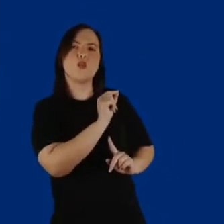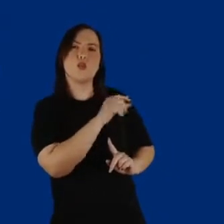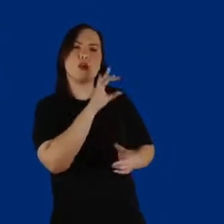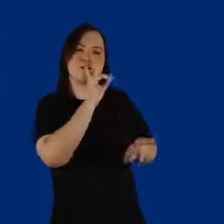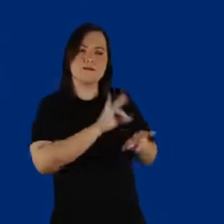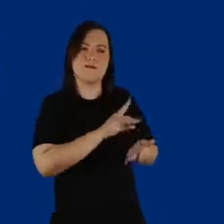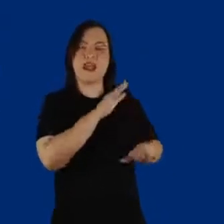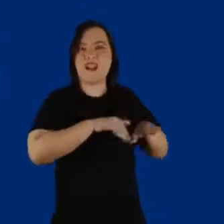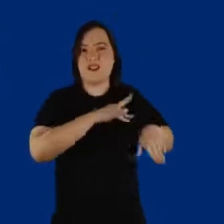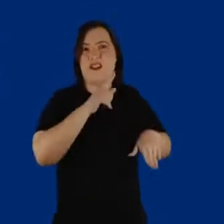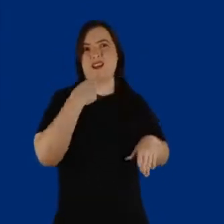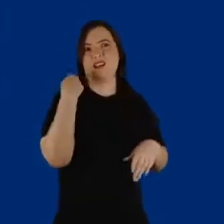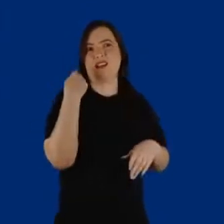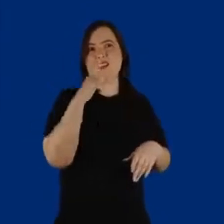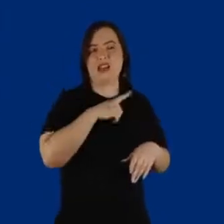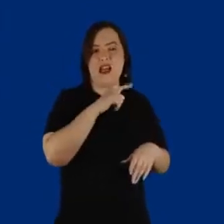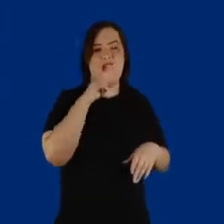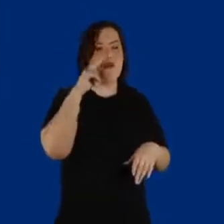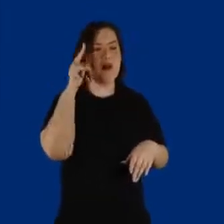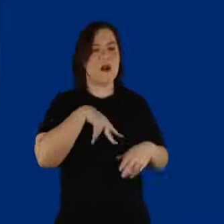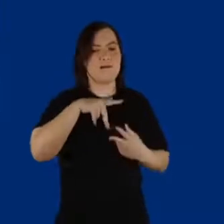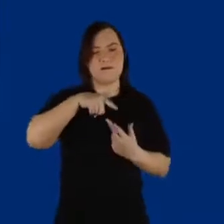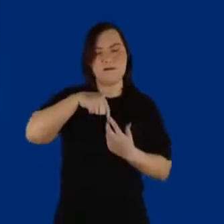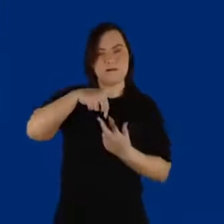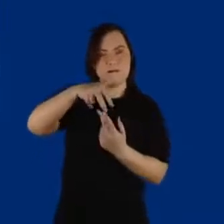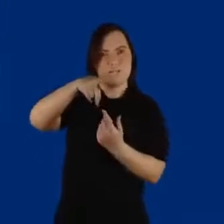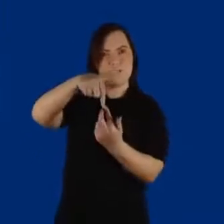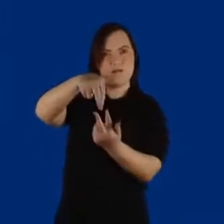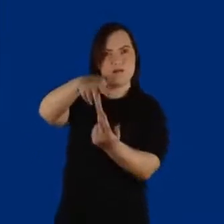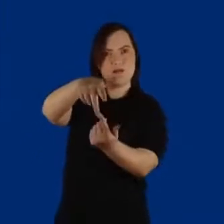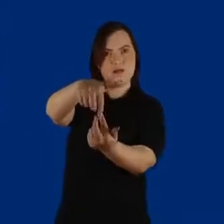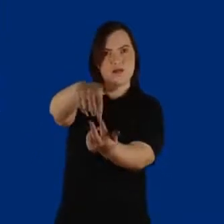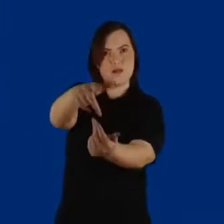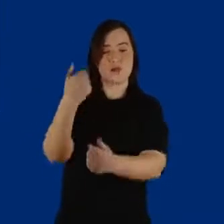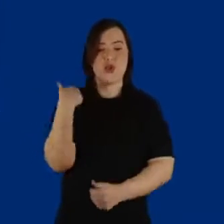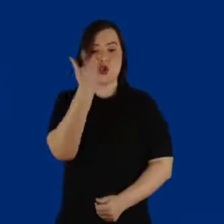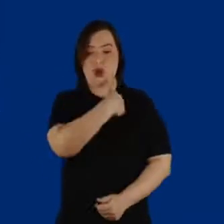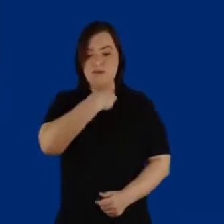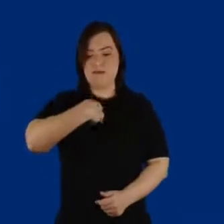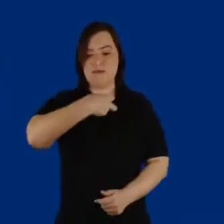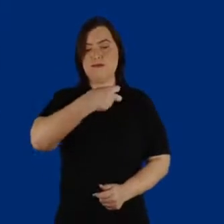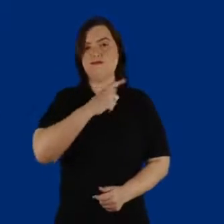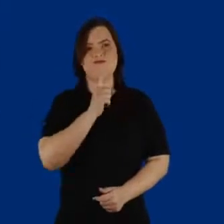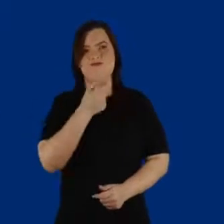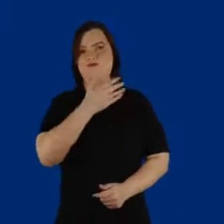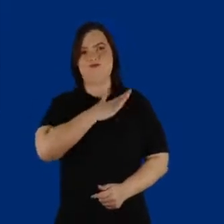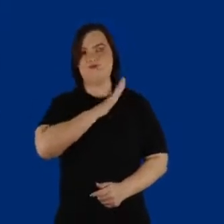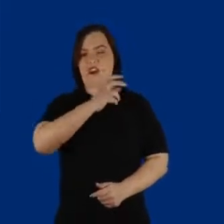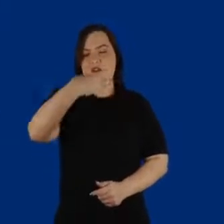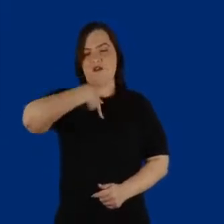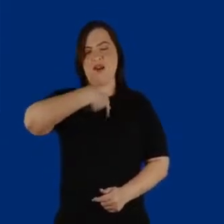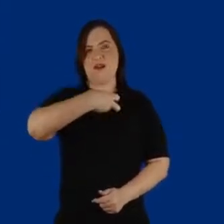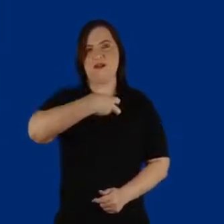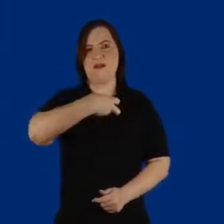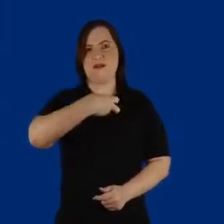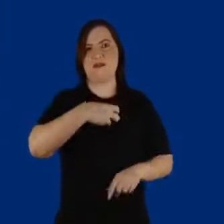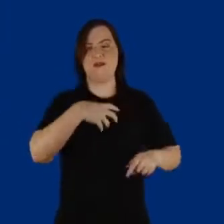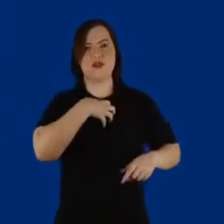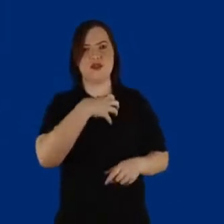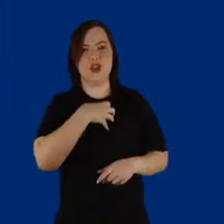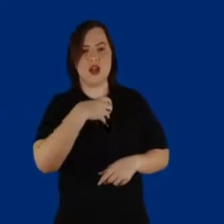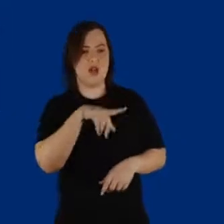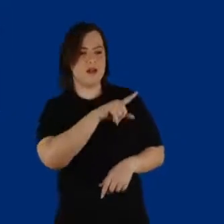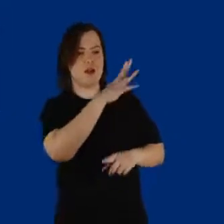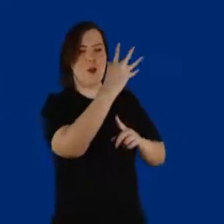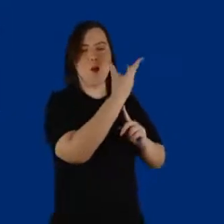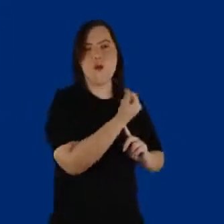Às vezes nós temos que ver a nossa sombra, temos que ver coisas em nós mesmos que nós não queremos ver. E na forma de